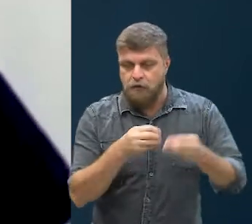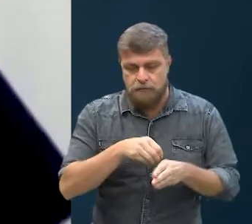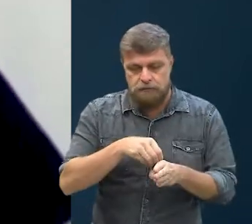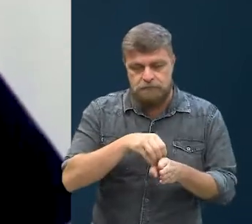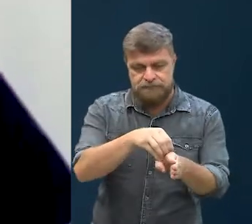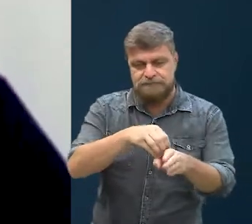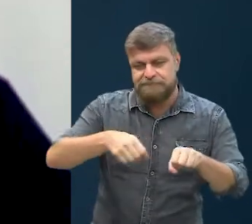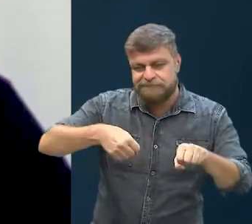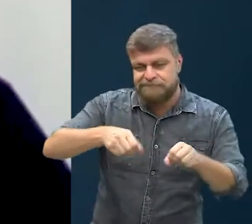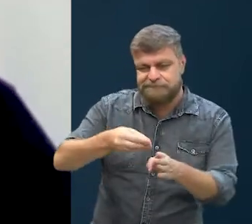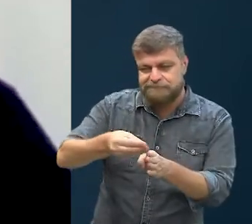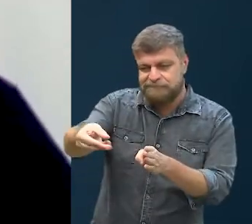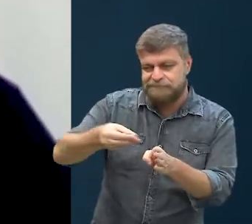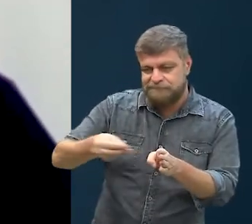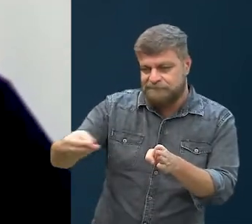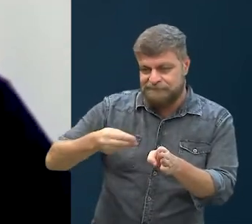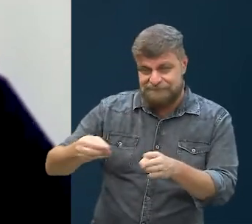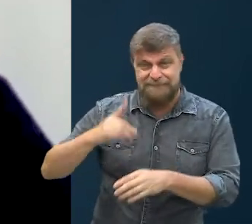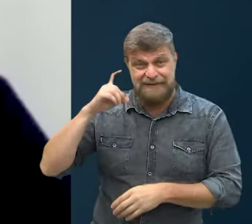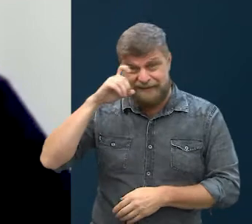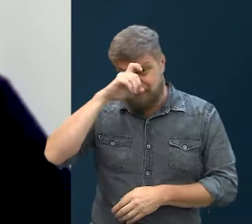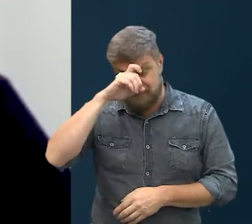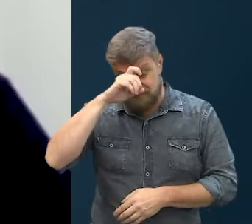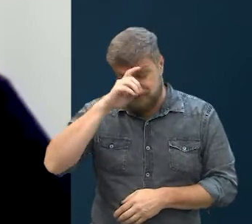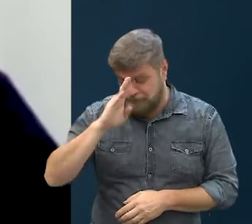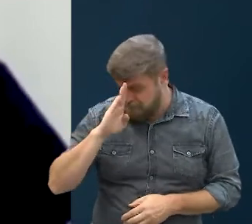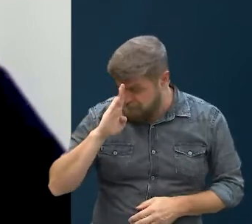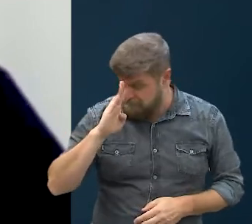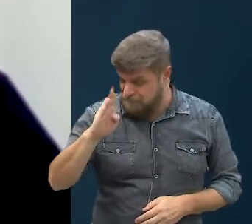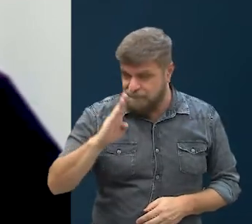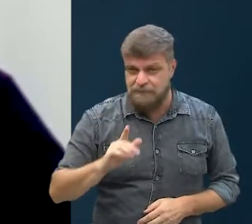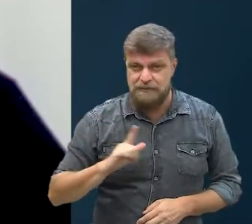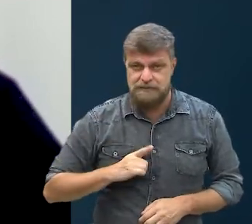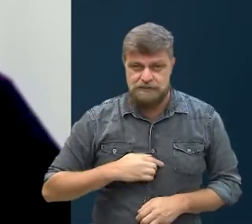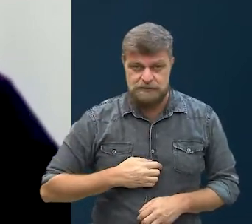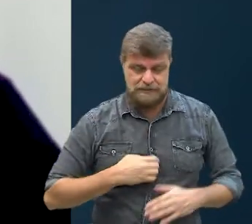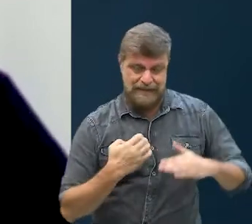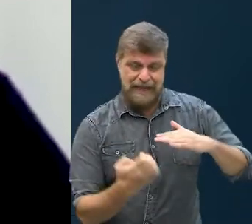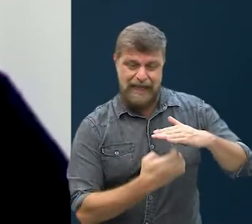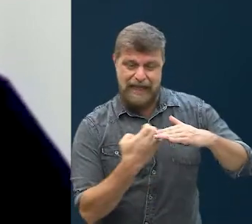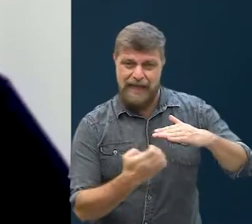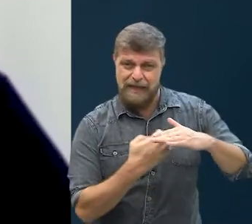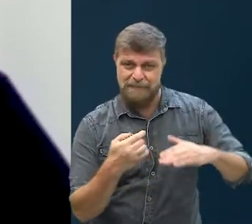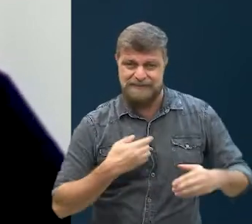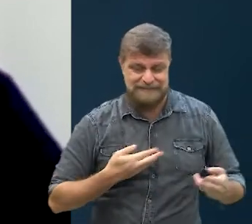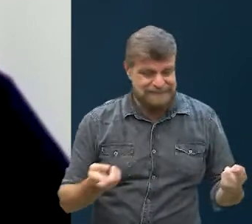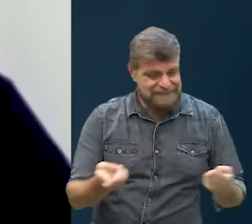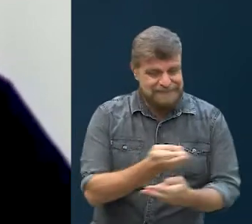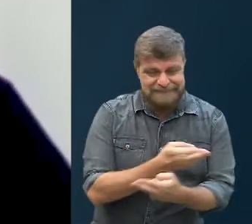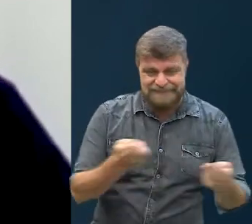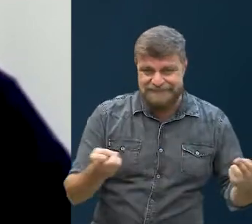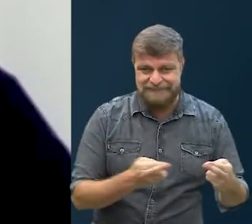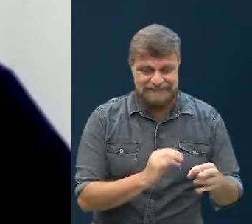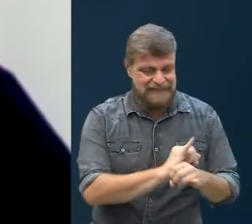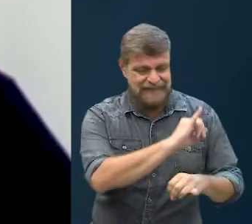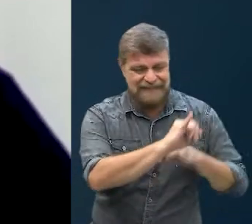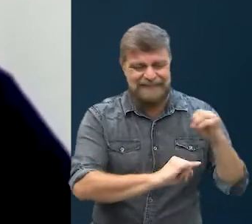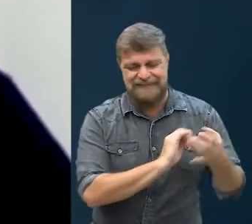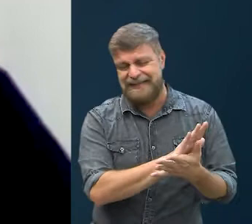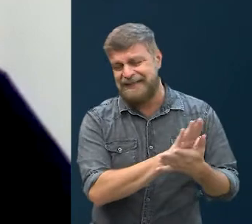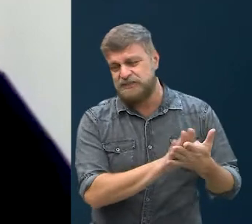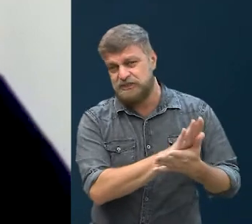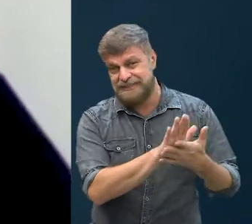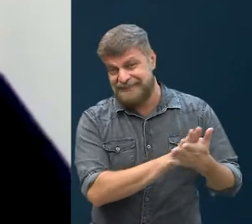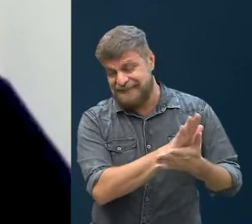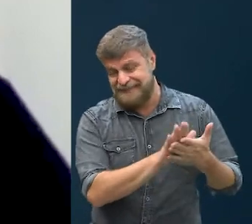muito difícil sustentar só com delivery, principalmente para aqueles empreendimentos que não se relacionavam, né, de